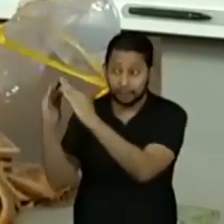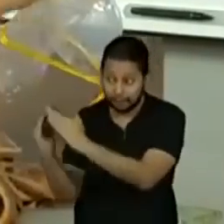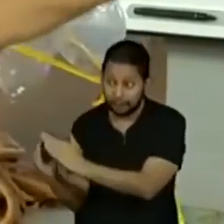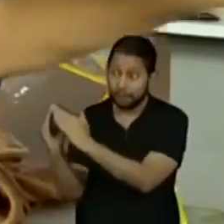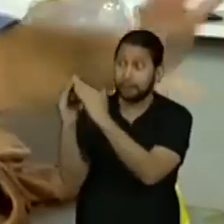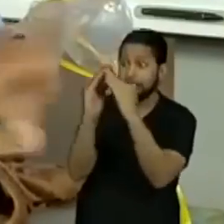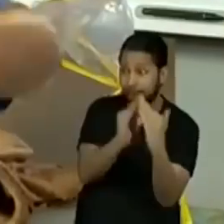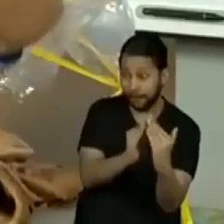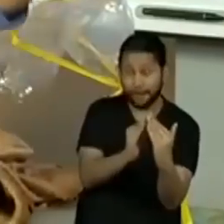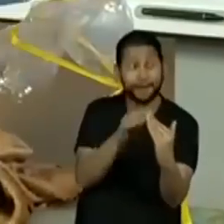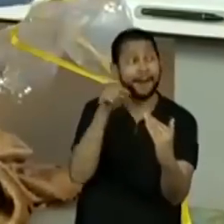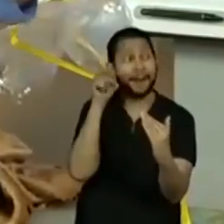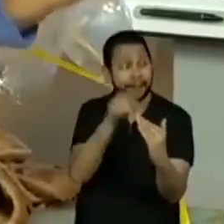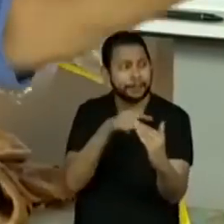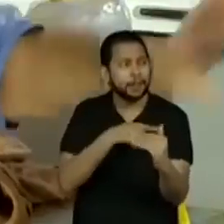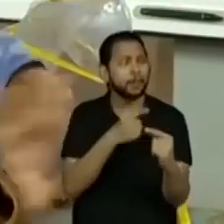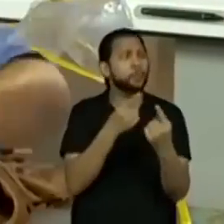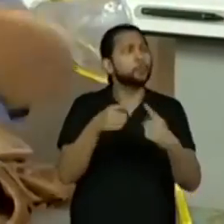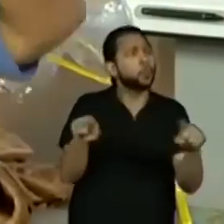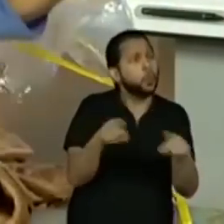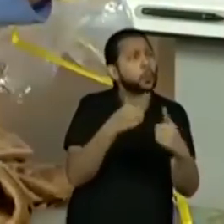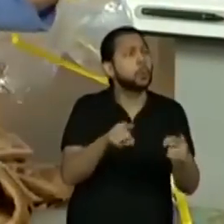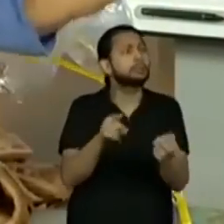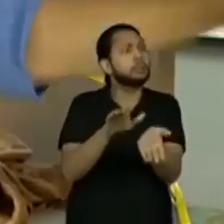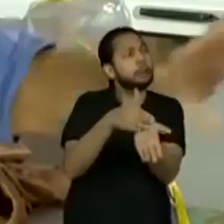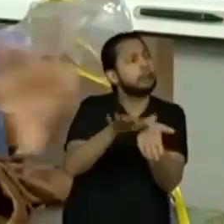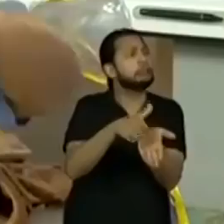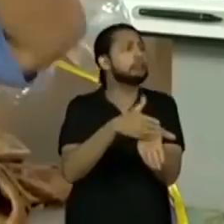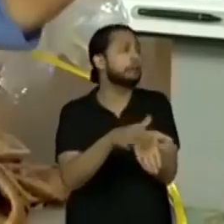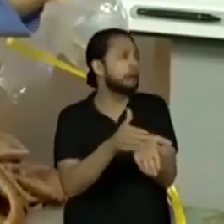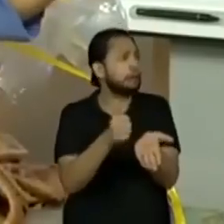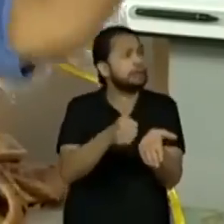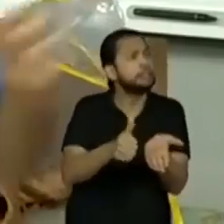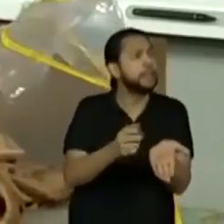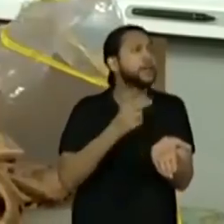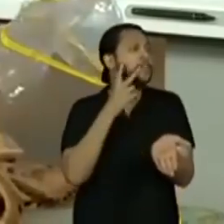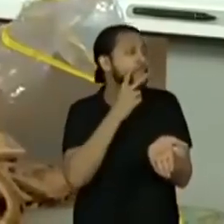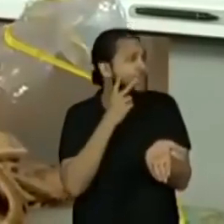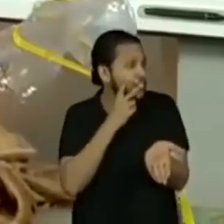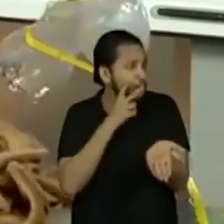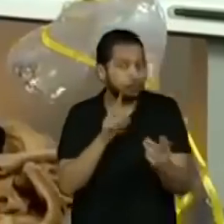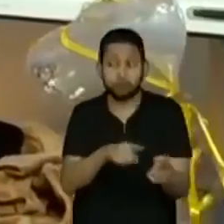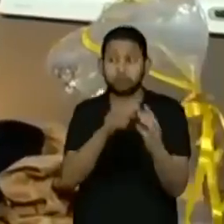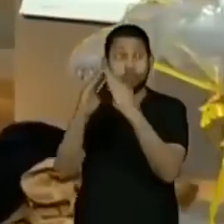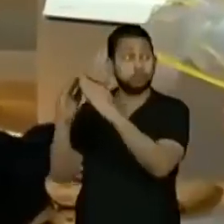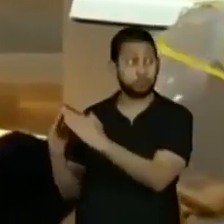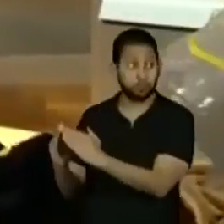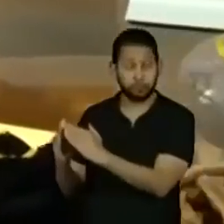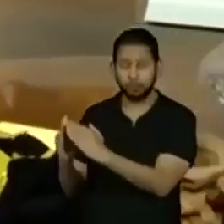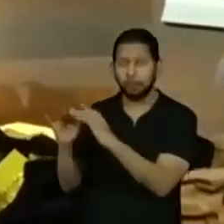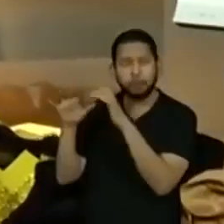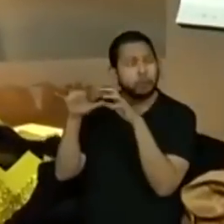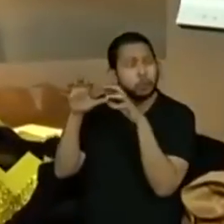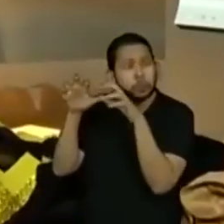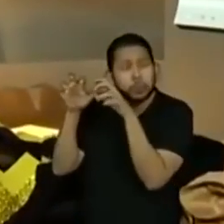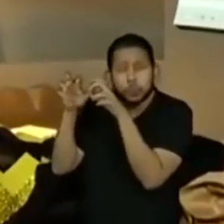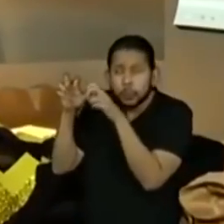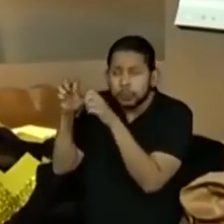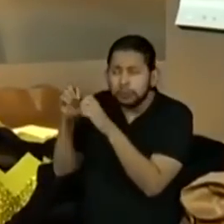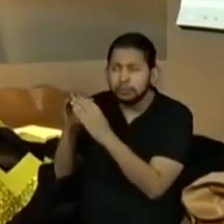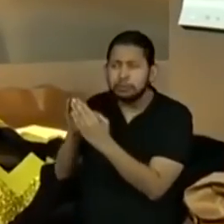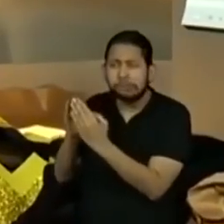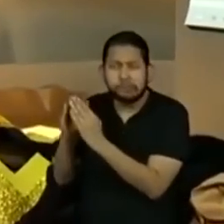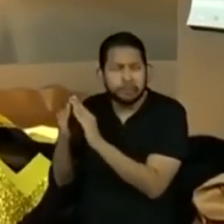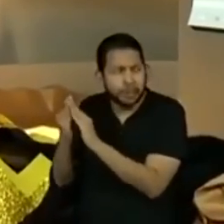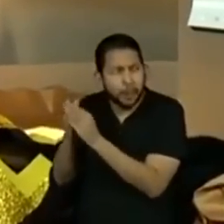com músicas, com danças, com prazeres, com vinhos, e a outra mais apagadinha,